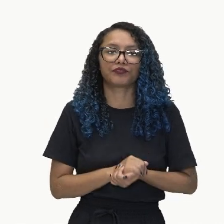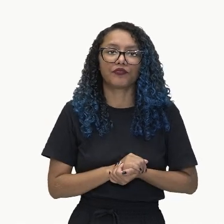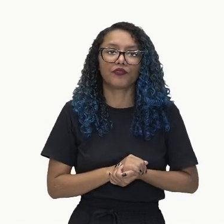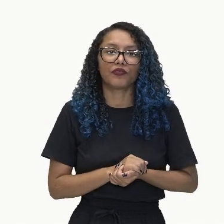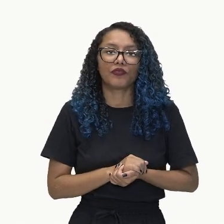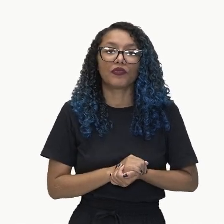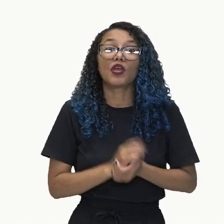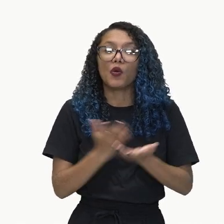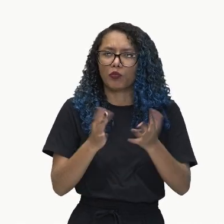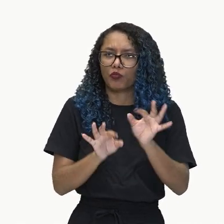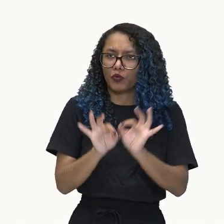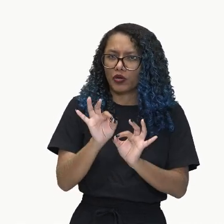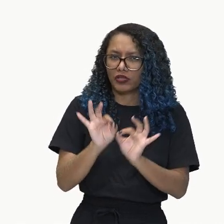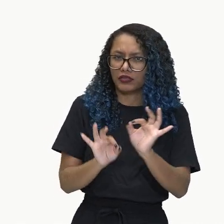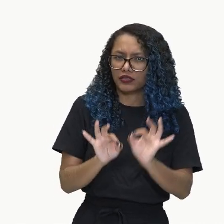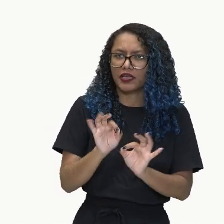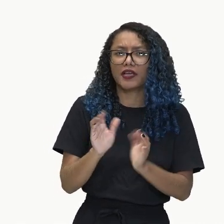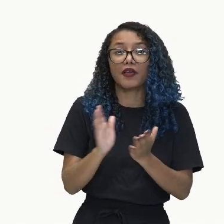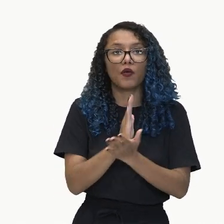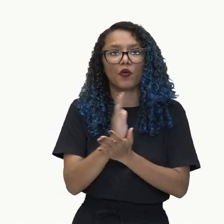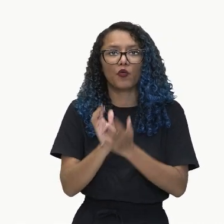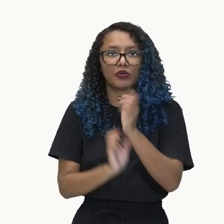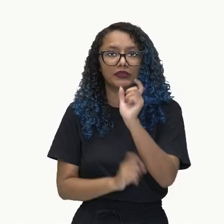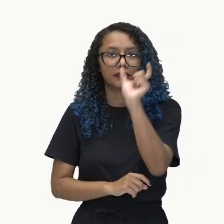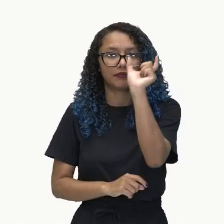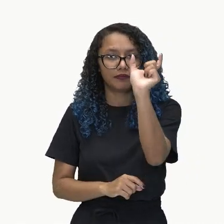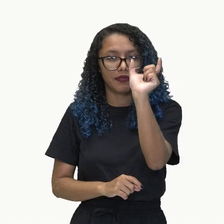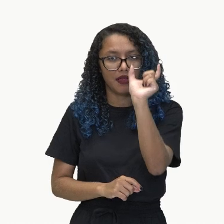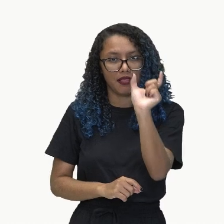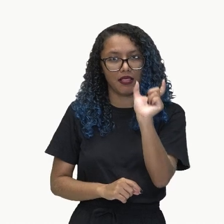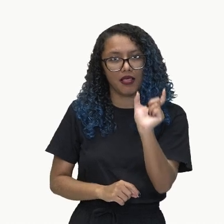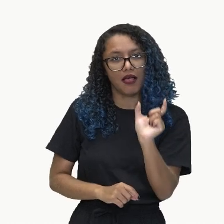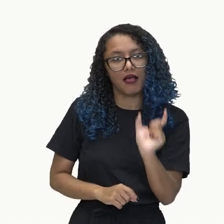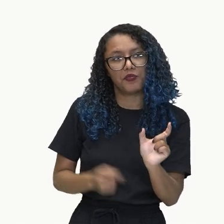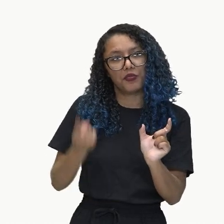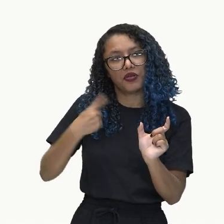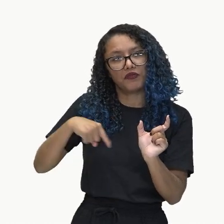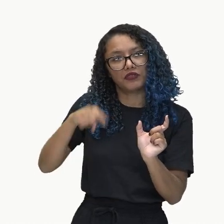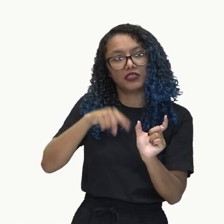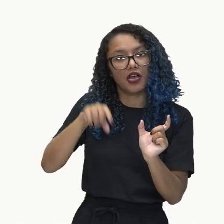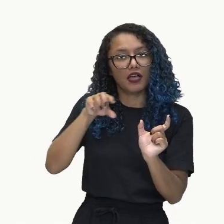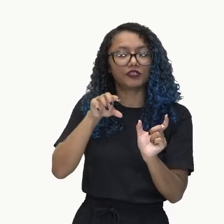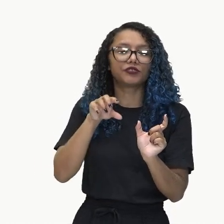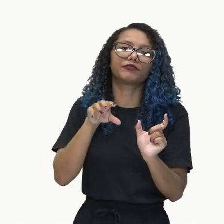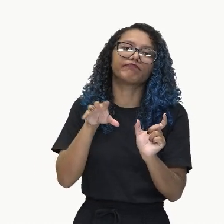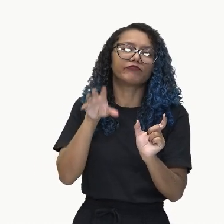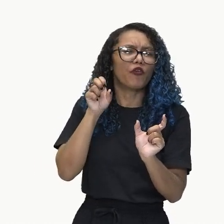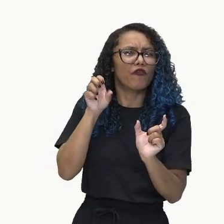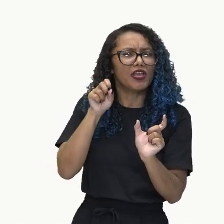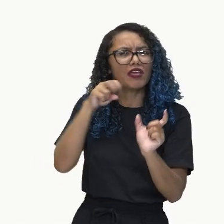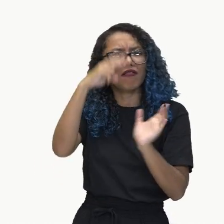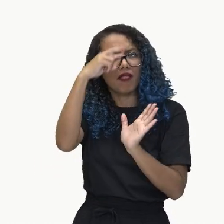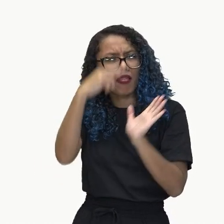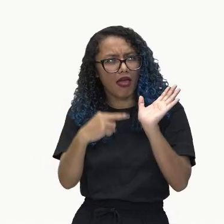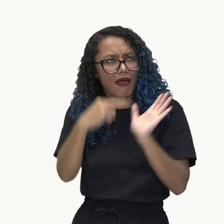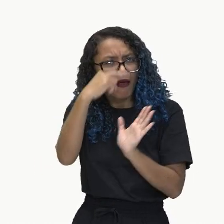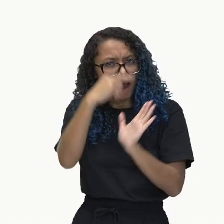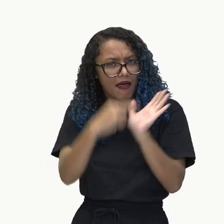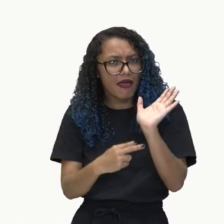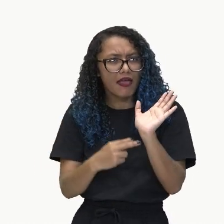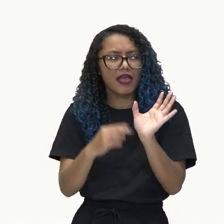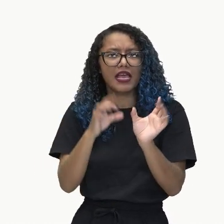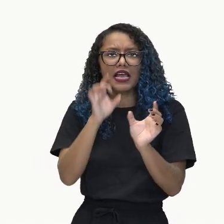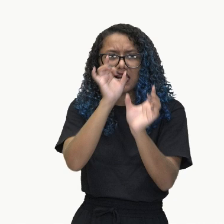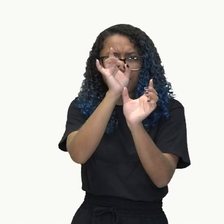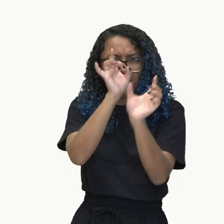preparei aqui para vocês algumas palavras para que vocês possam ouvir tá cada palavra ela